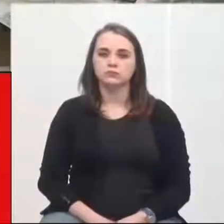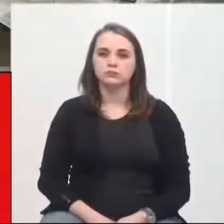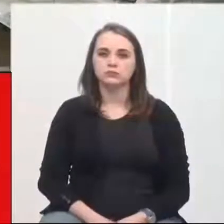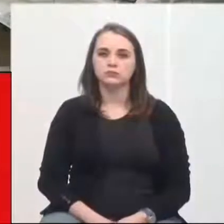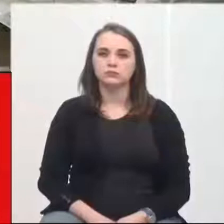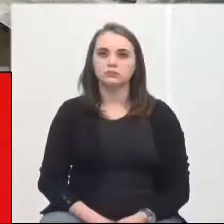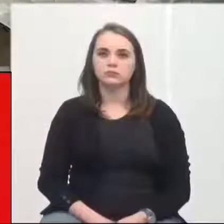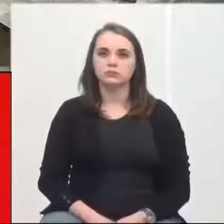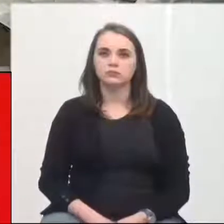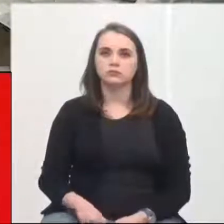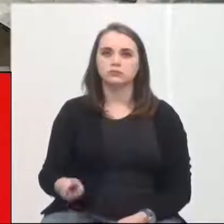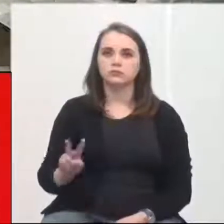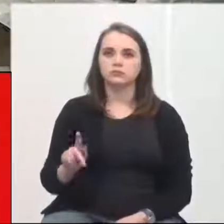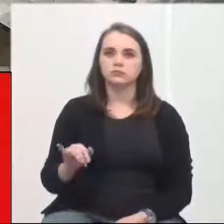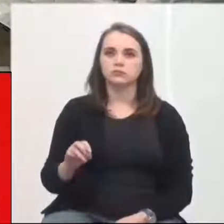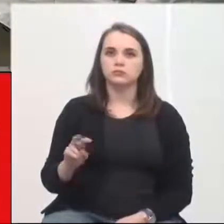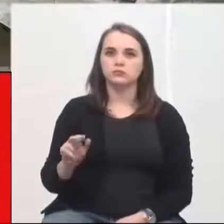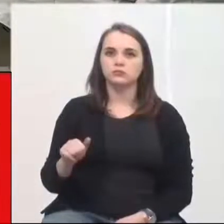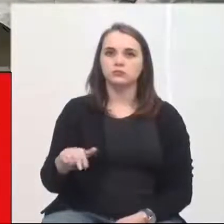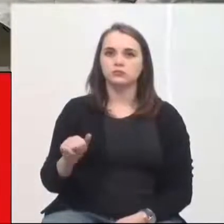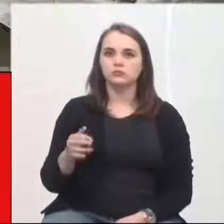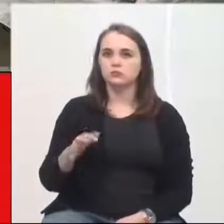Giovana Mondardo não vai falar?